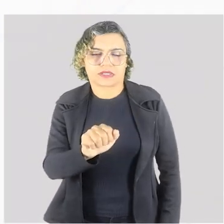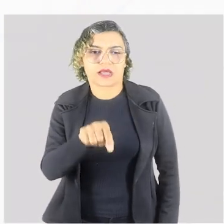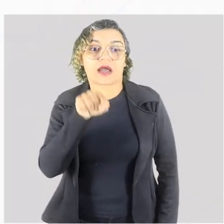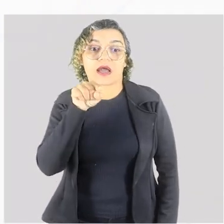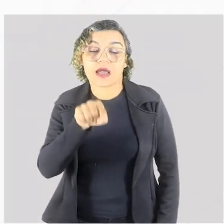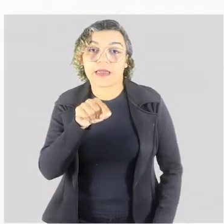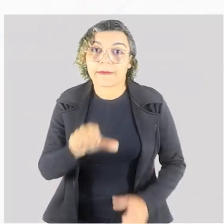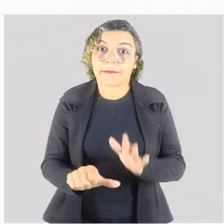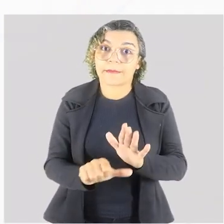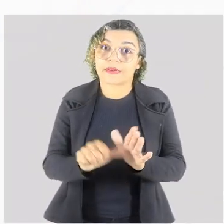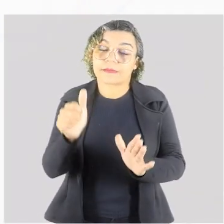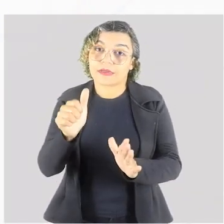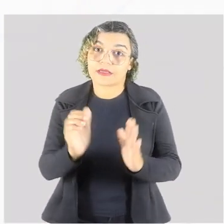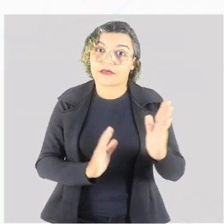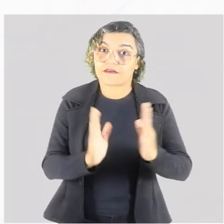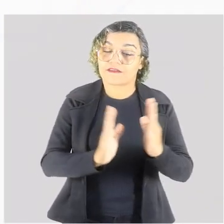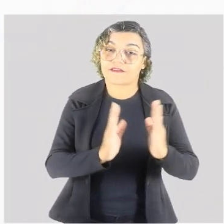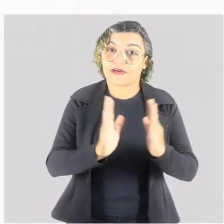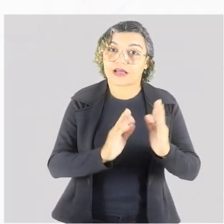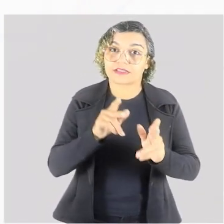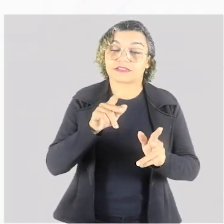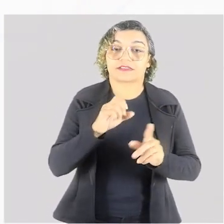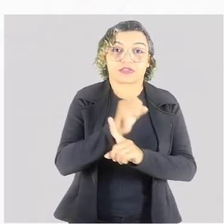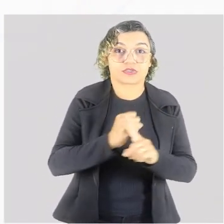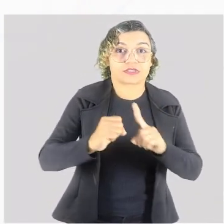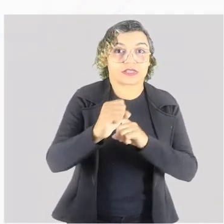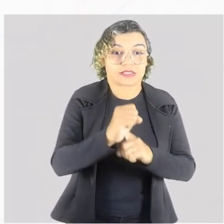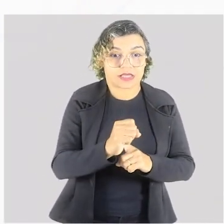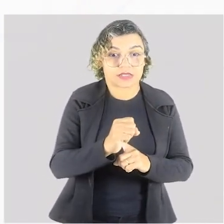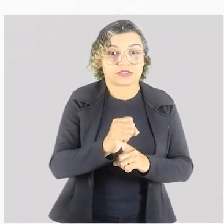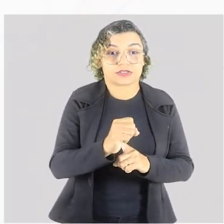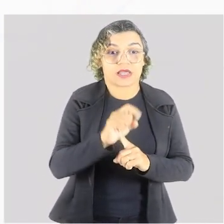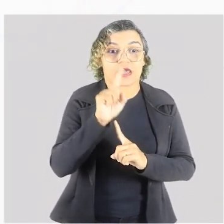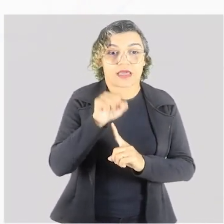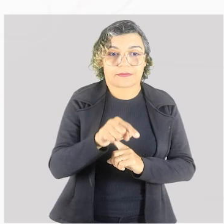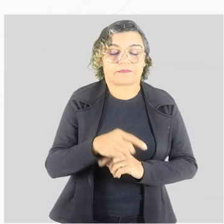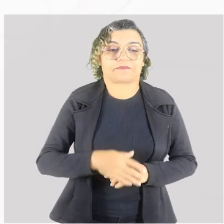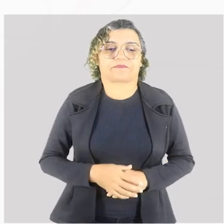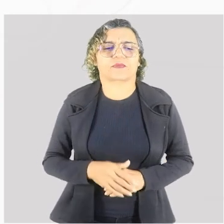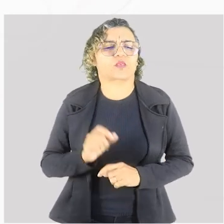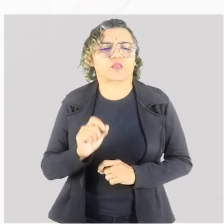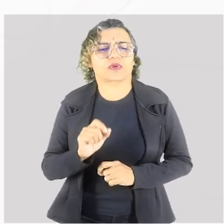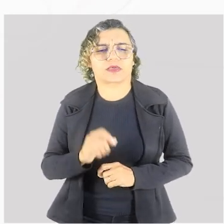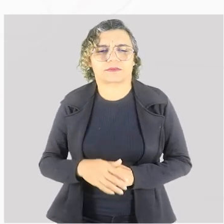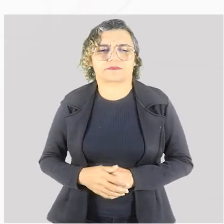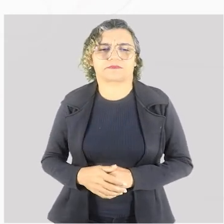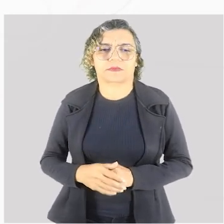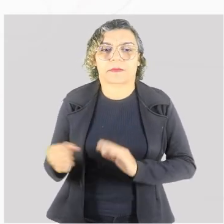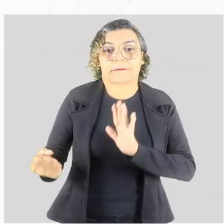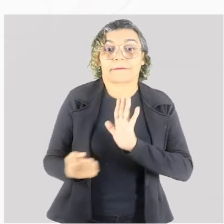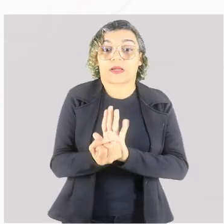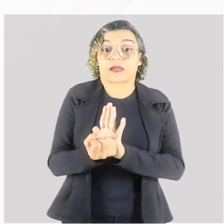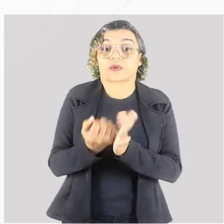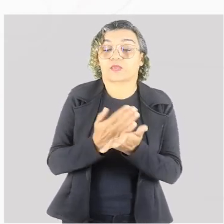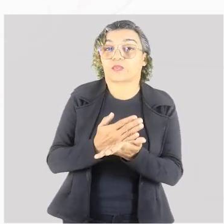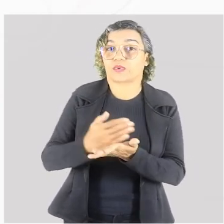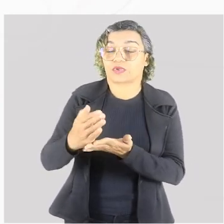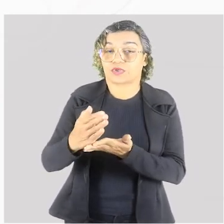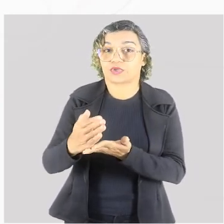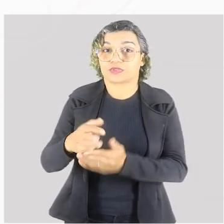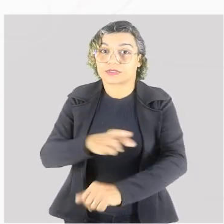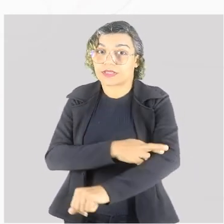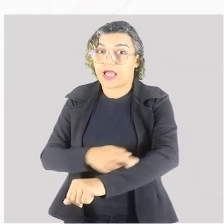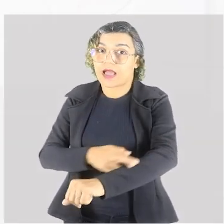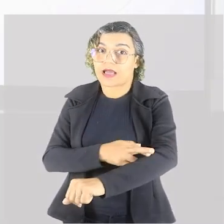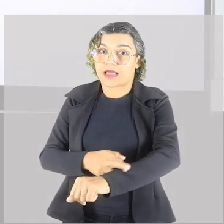da sociedade, para Morgan, é a selvageria. A selvageria, ela marca o início do surgimento